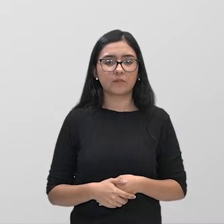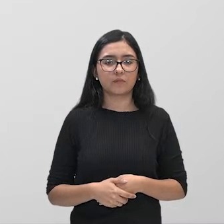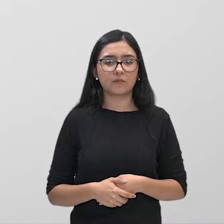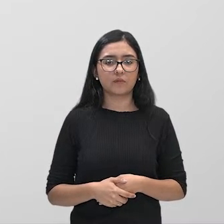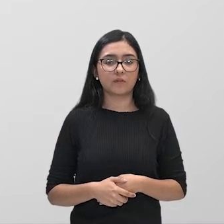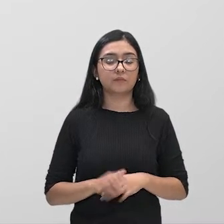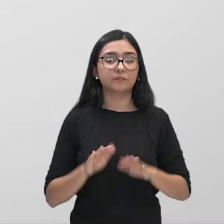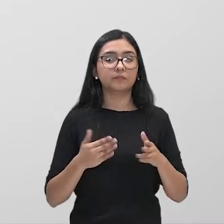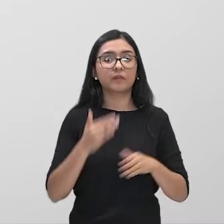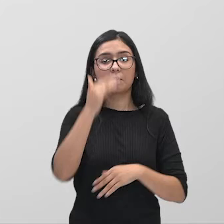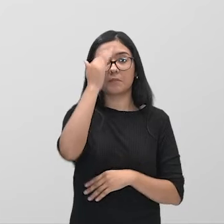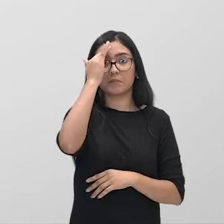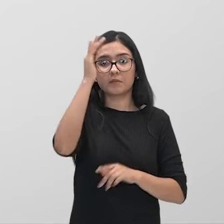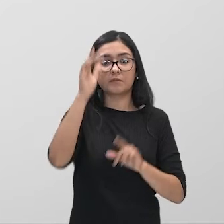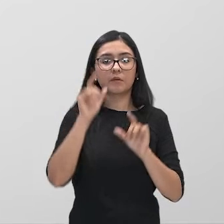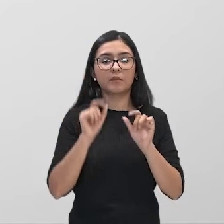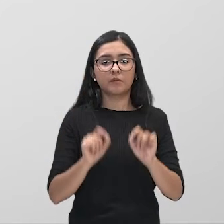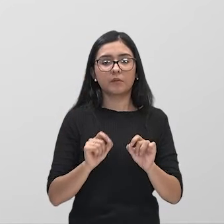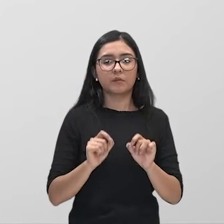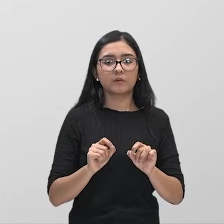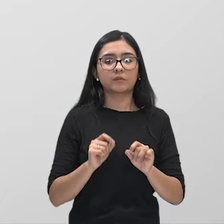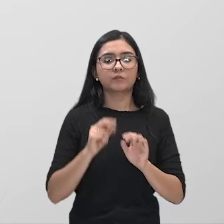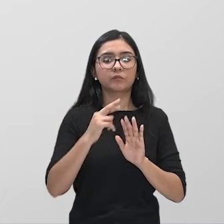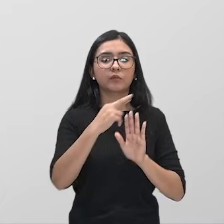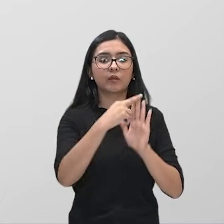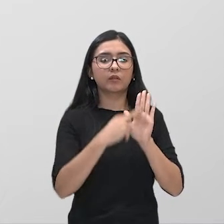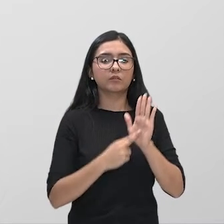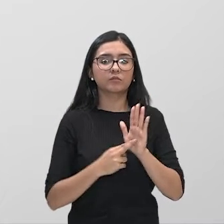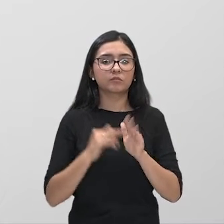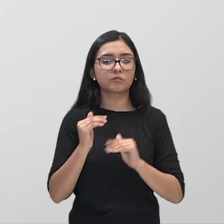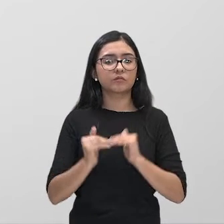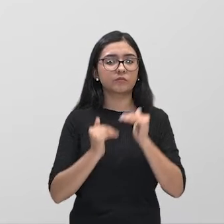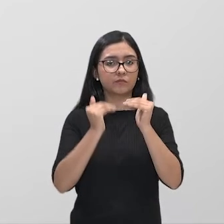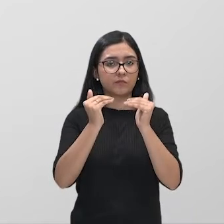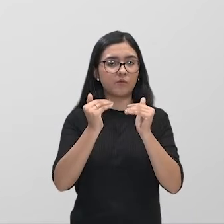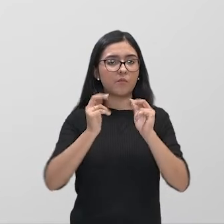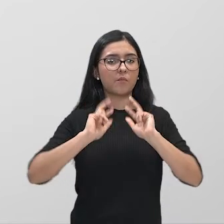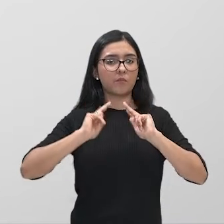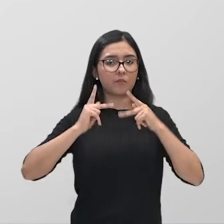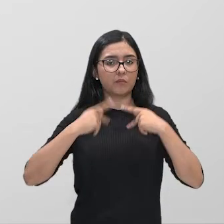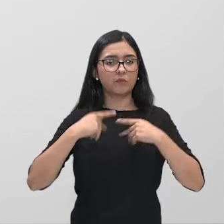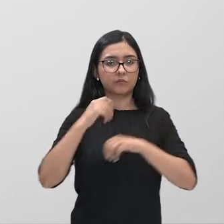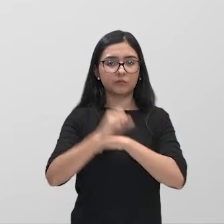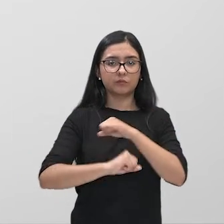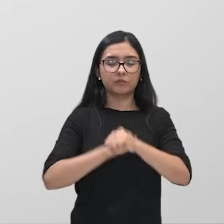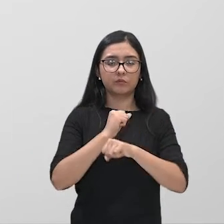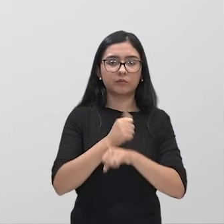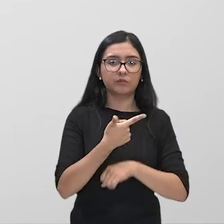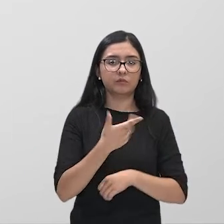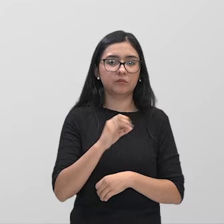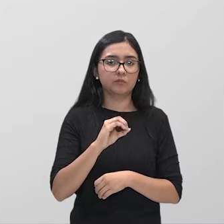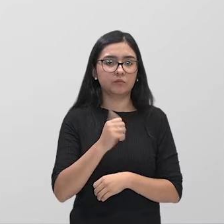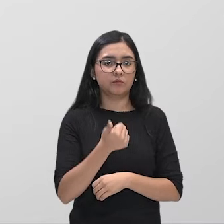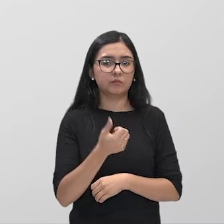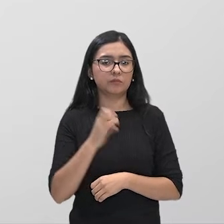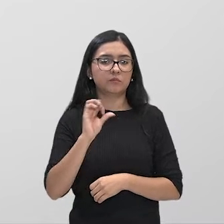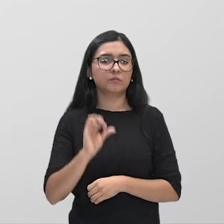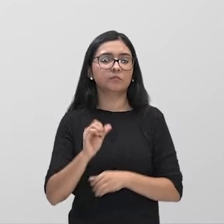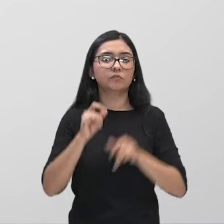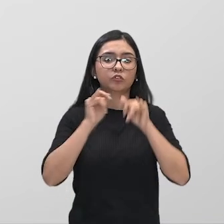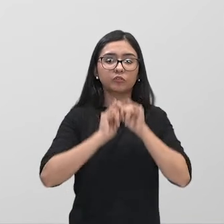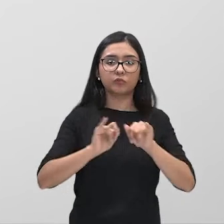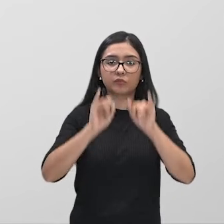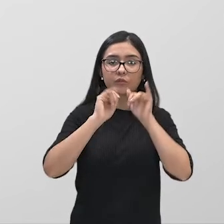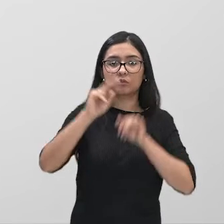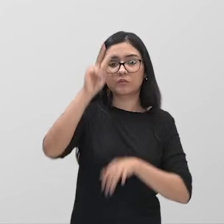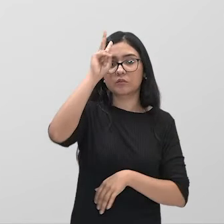Essa é a principal conclusão do relatório de desenvolvimento humano de 2019, lançado esta